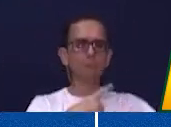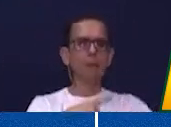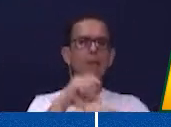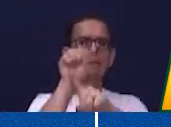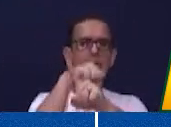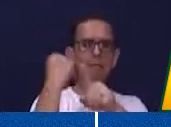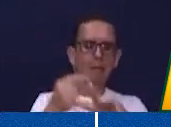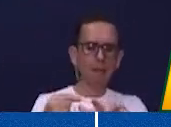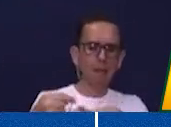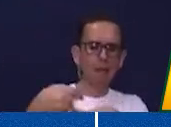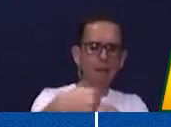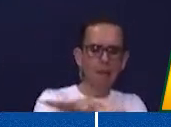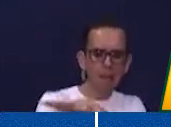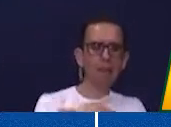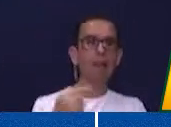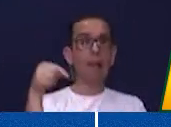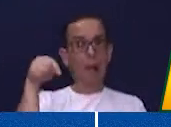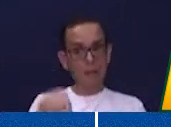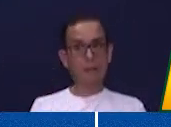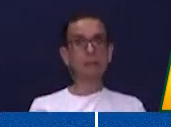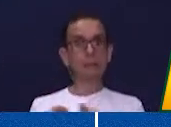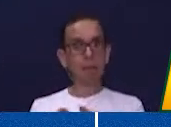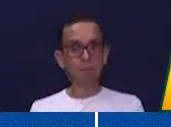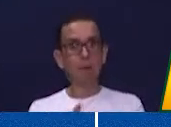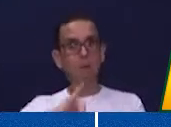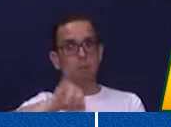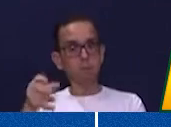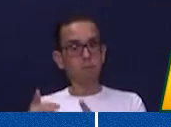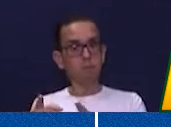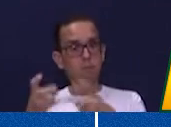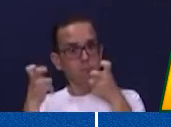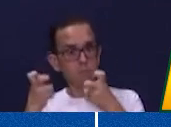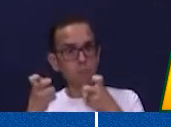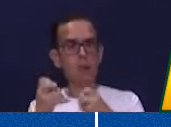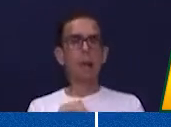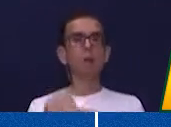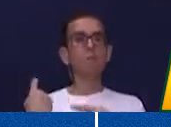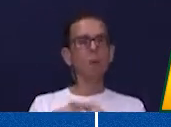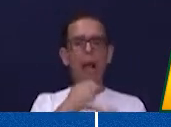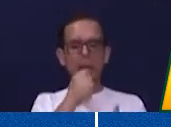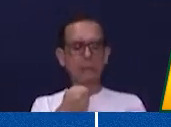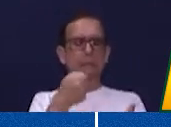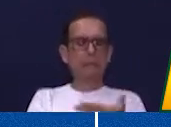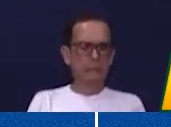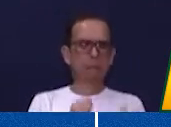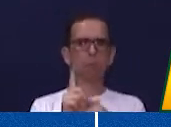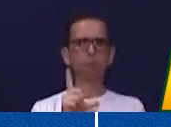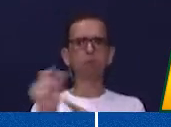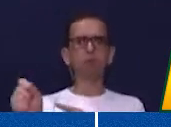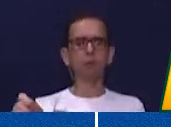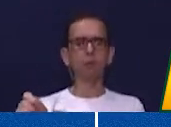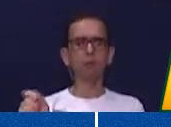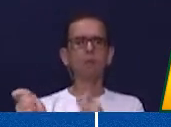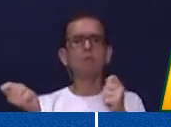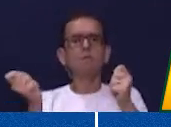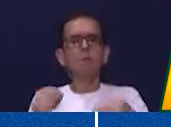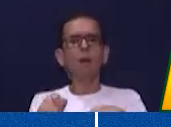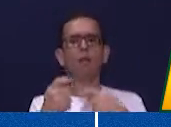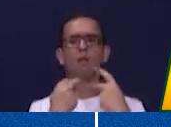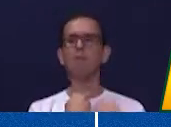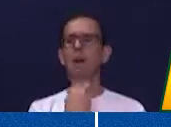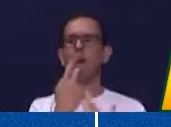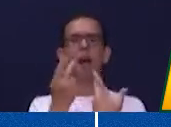sociais tem acesso por aqui pelas oportunidades que alguns insistem em fugir da oportunidade por não ter o que falar